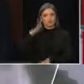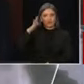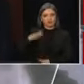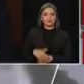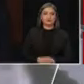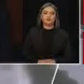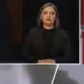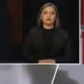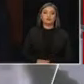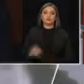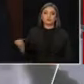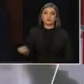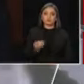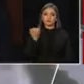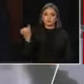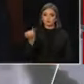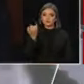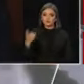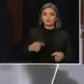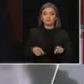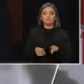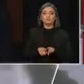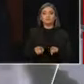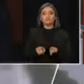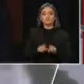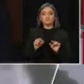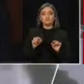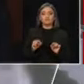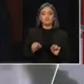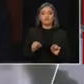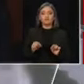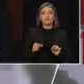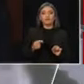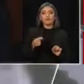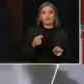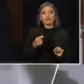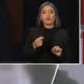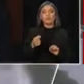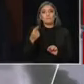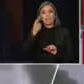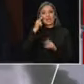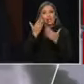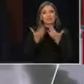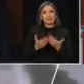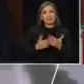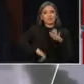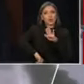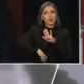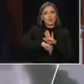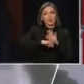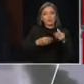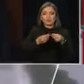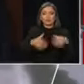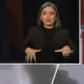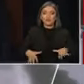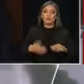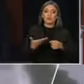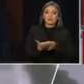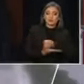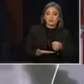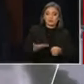É importante também analisar o papel do crime de dano em relação a princípios da política